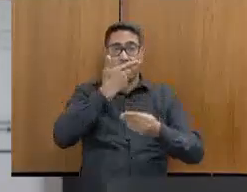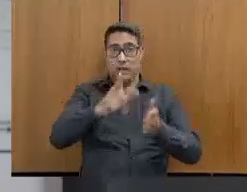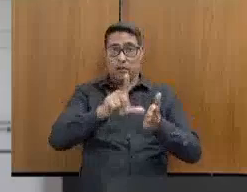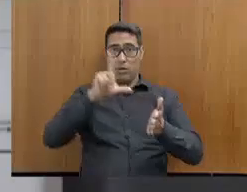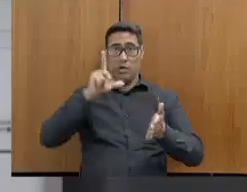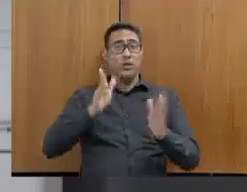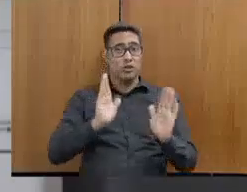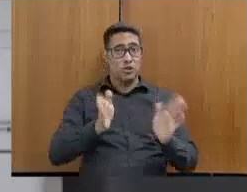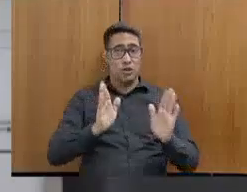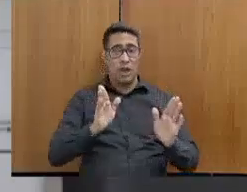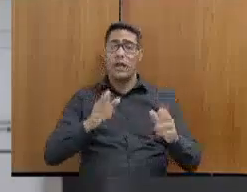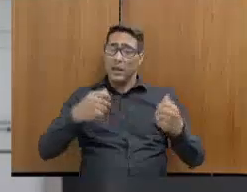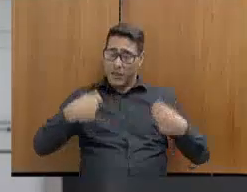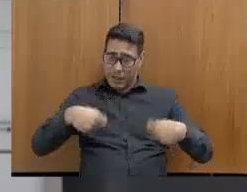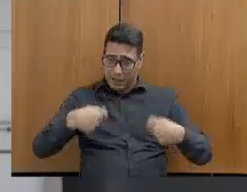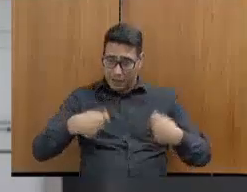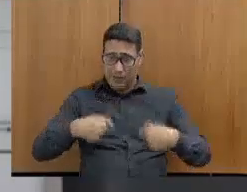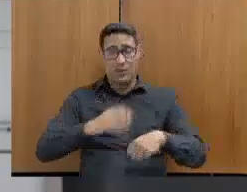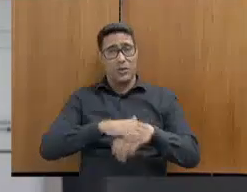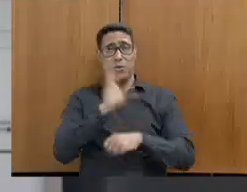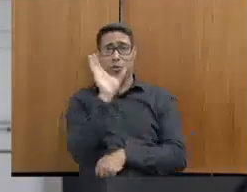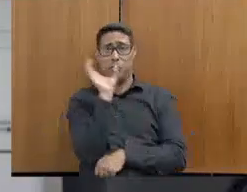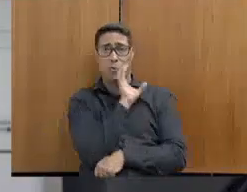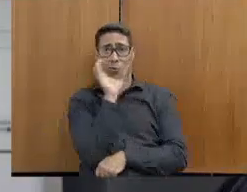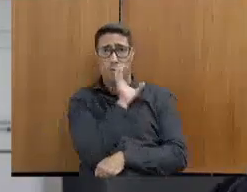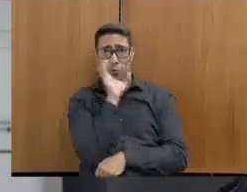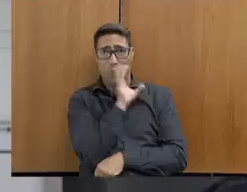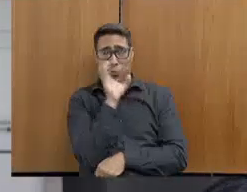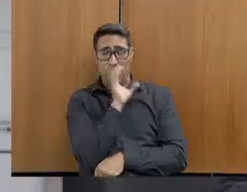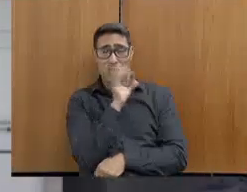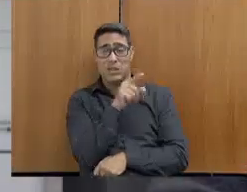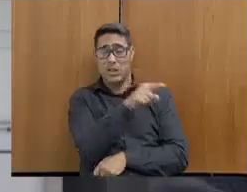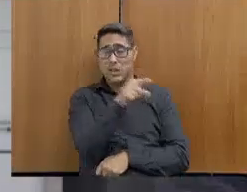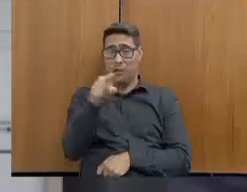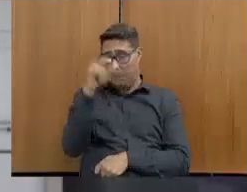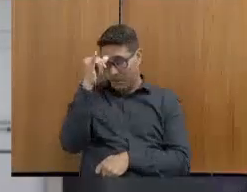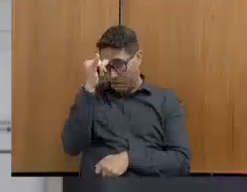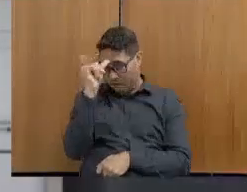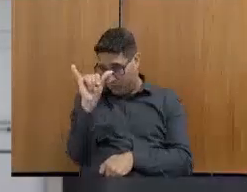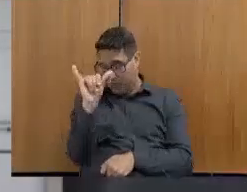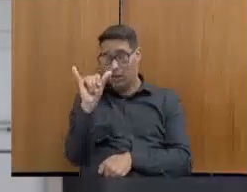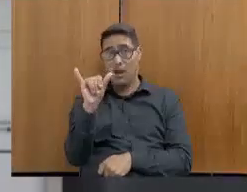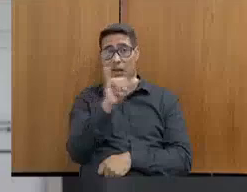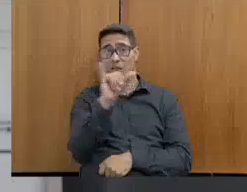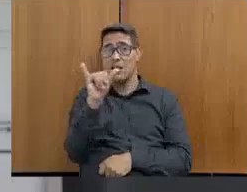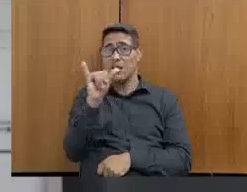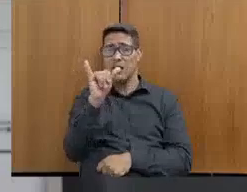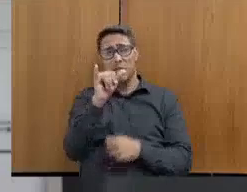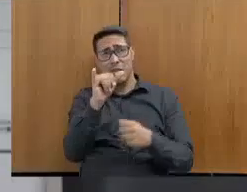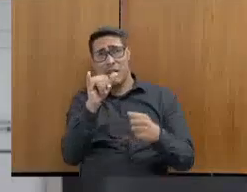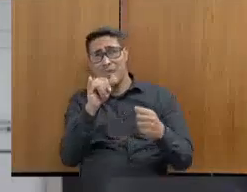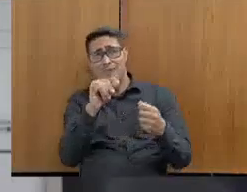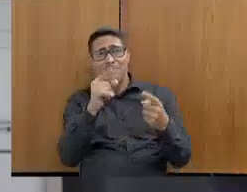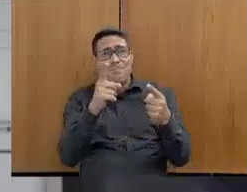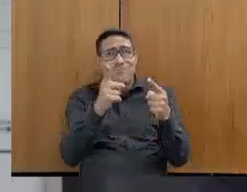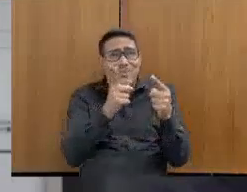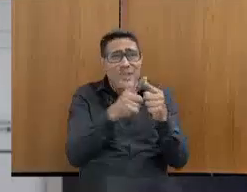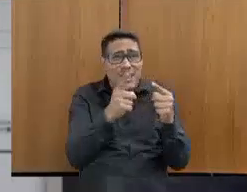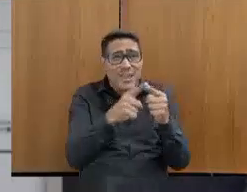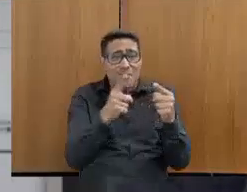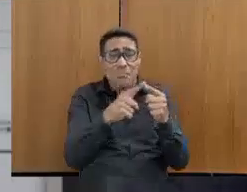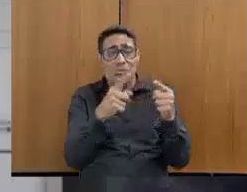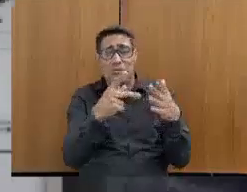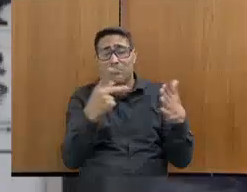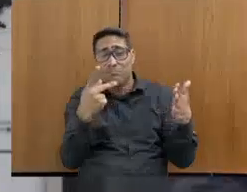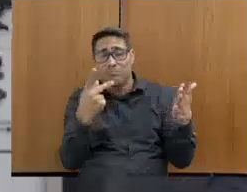mecanismos urgentes para evitar que esse tipo de desfecho como a gente tem recebido